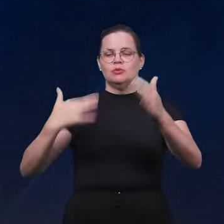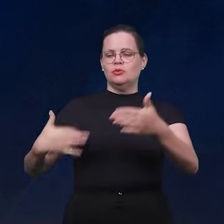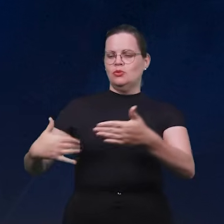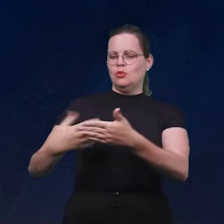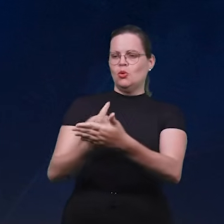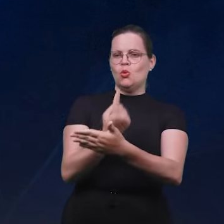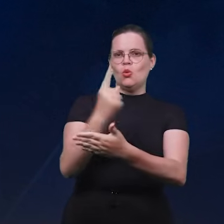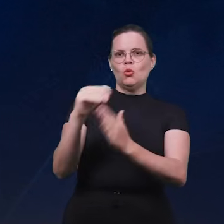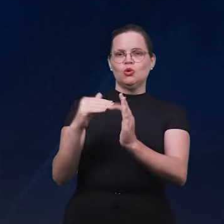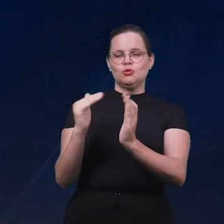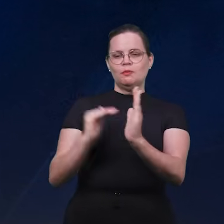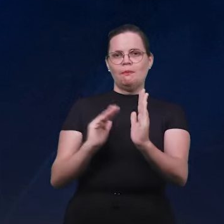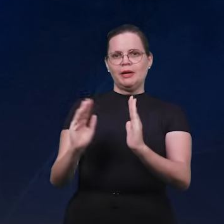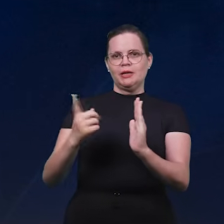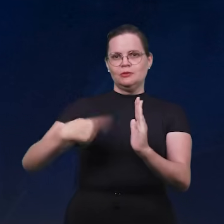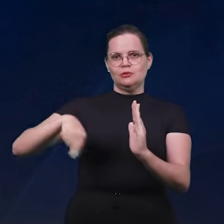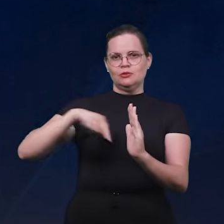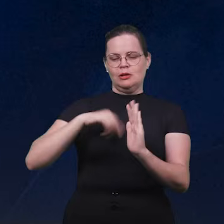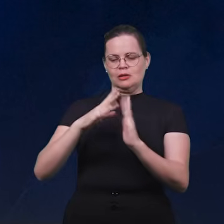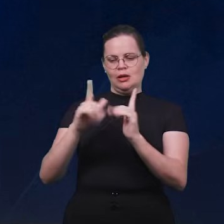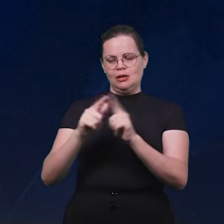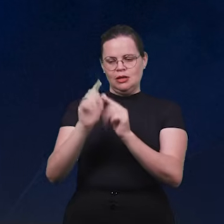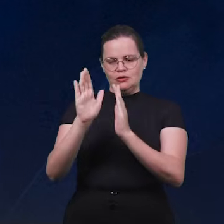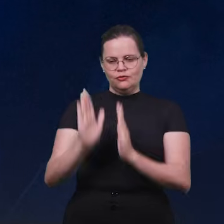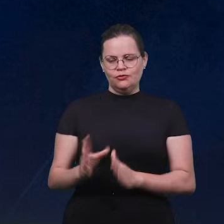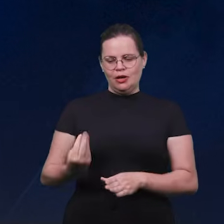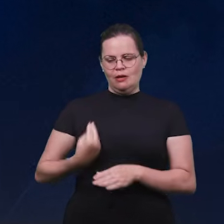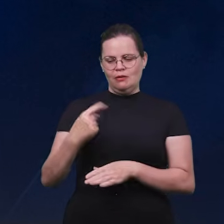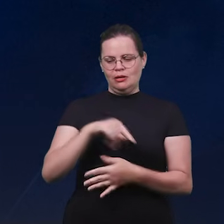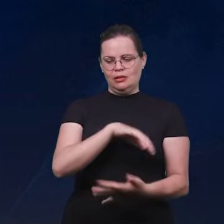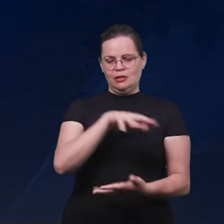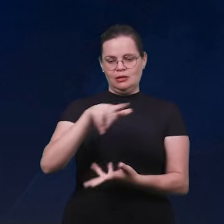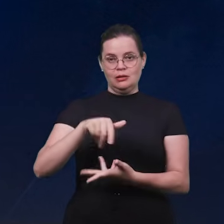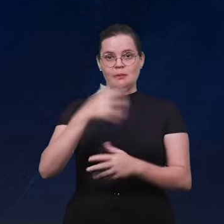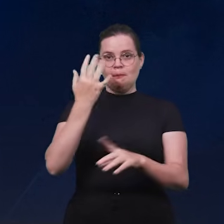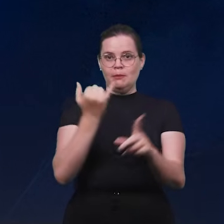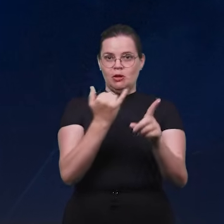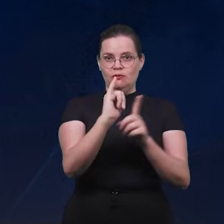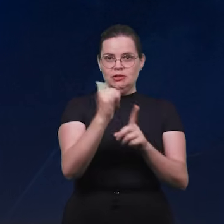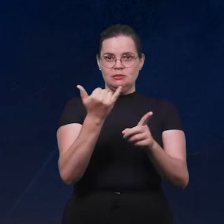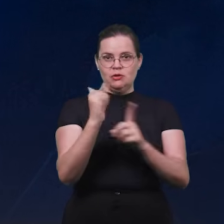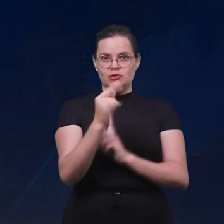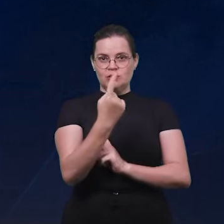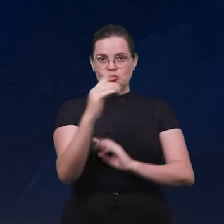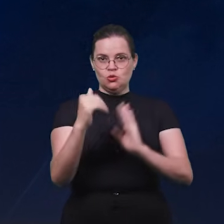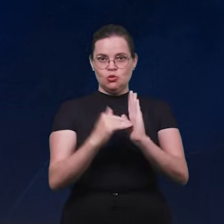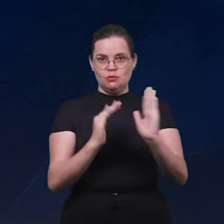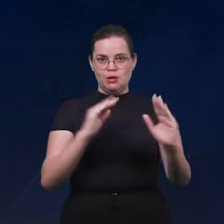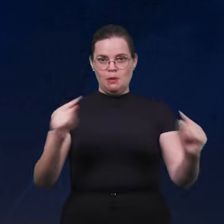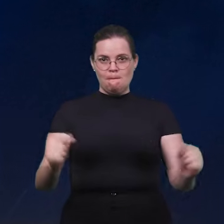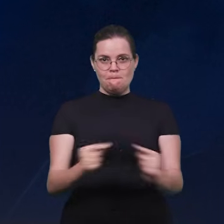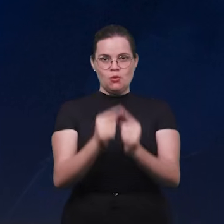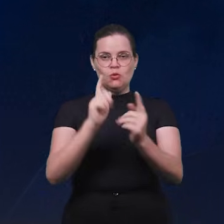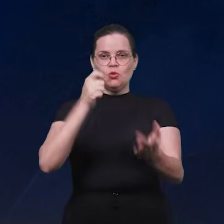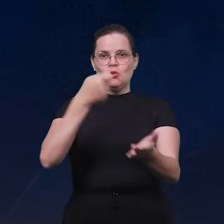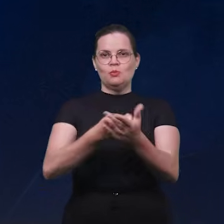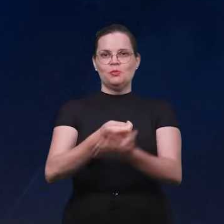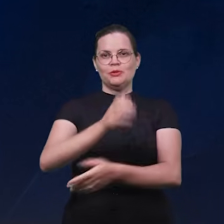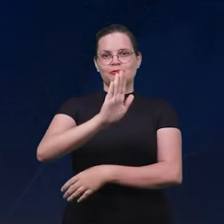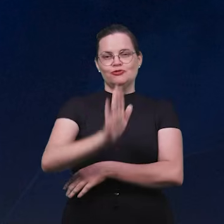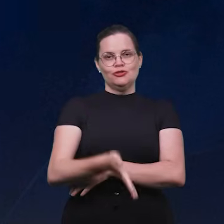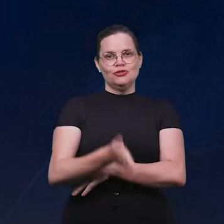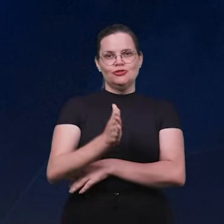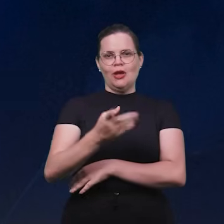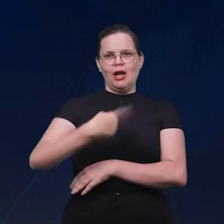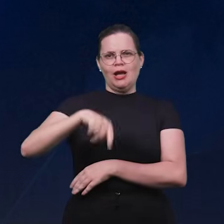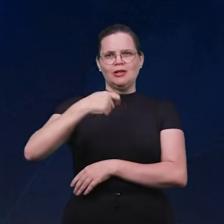mundo. Todas as profecias proferidas pelo Senhor Jesus para os últimos tempos, elas estão se cumprindo de